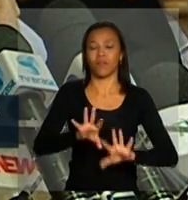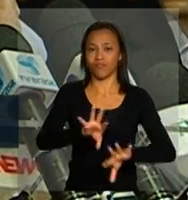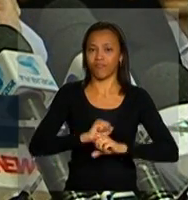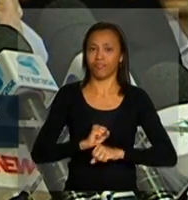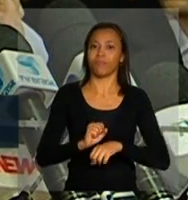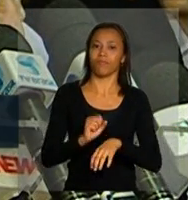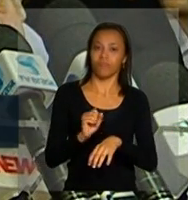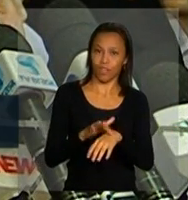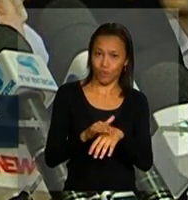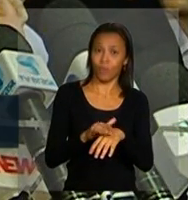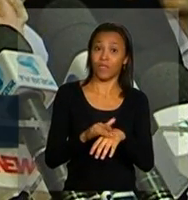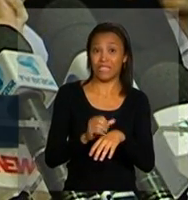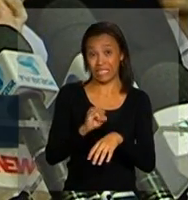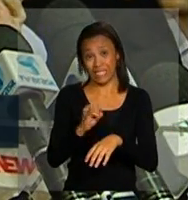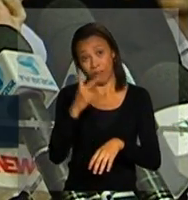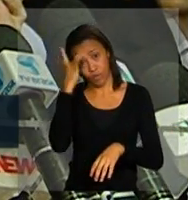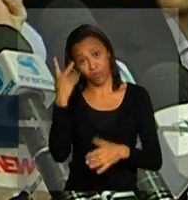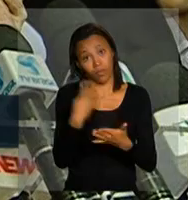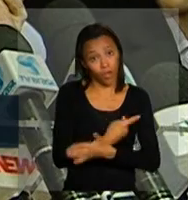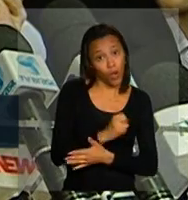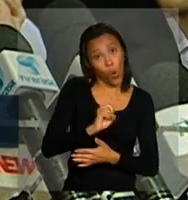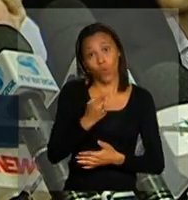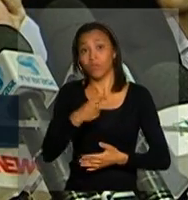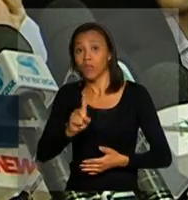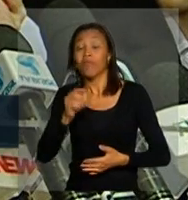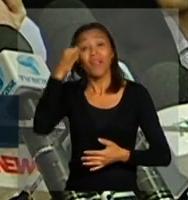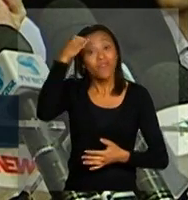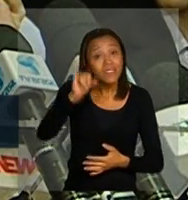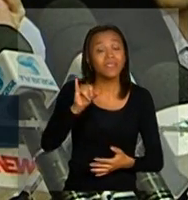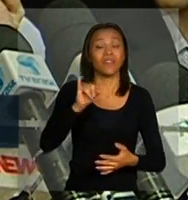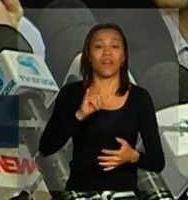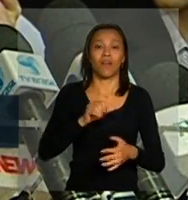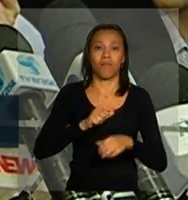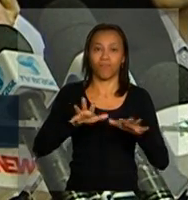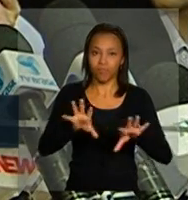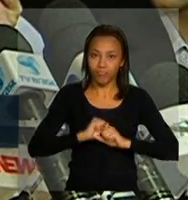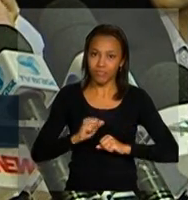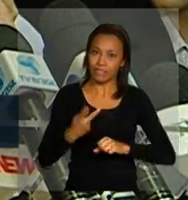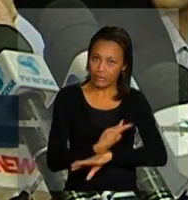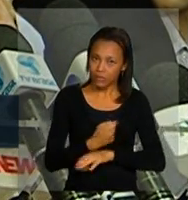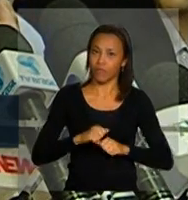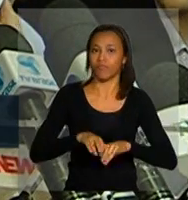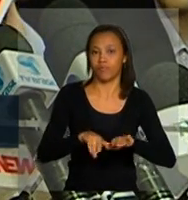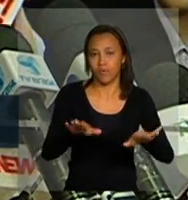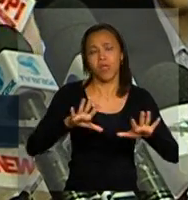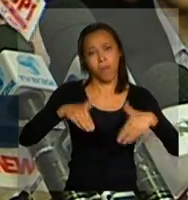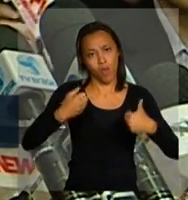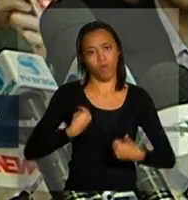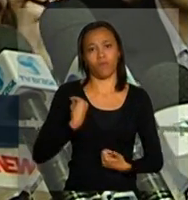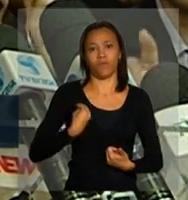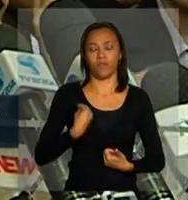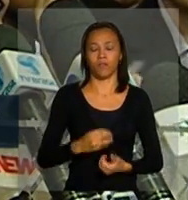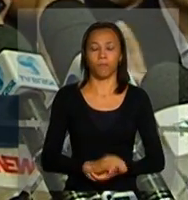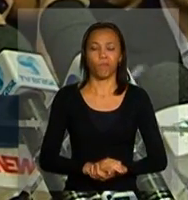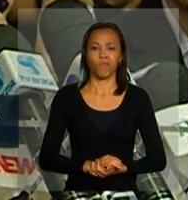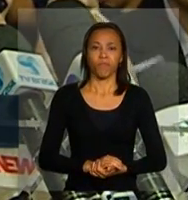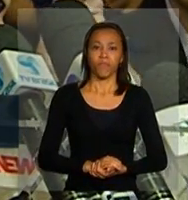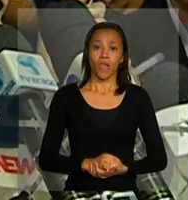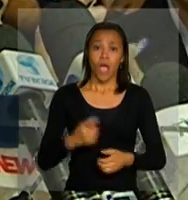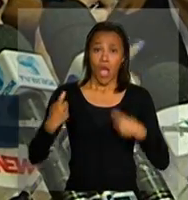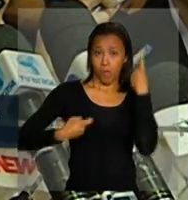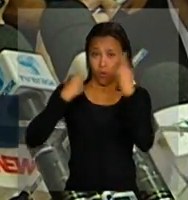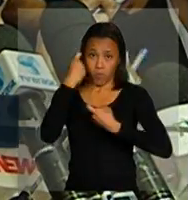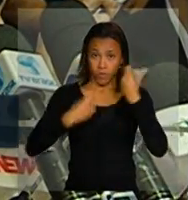busca da descoberta se está infectado ou não, para reduzir o risco de transmissão e poder ter uma qualidade de vida melhor. A preocupação do Ministério da Saúde é